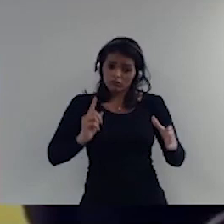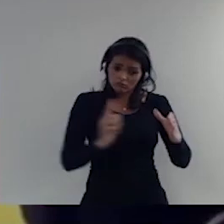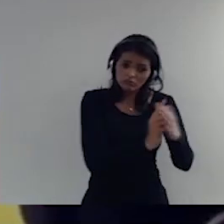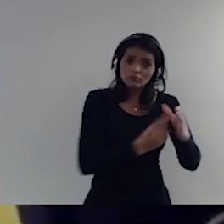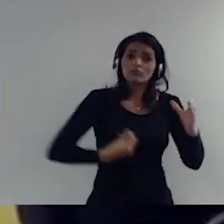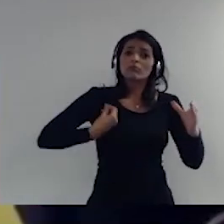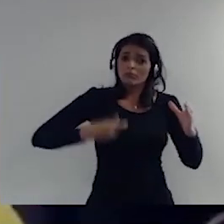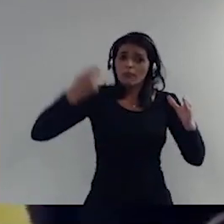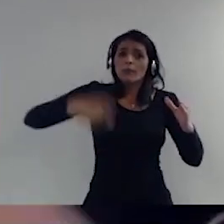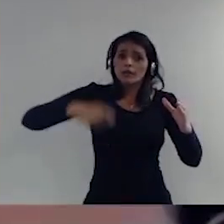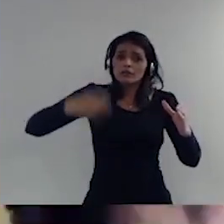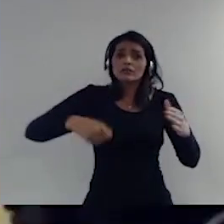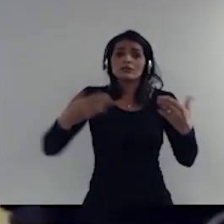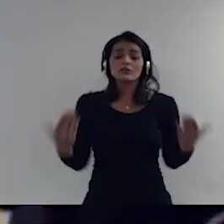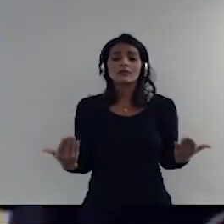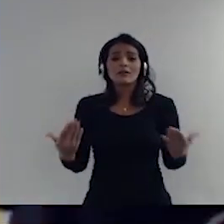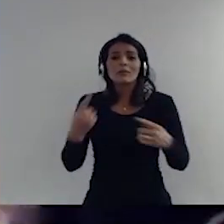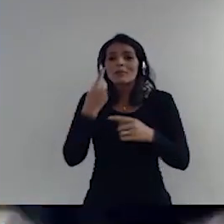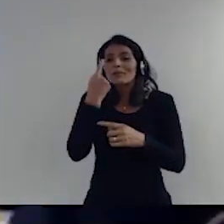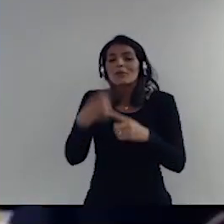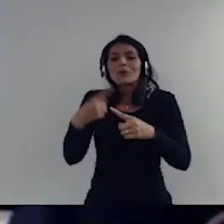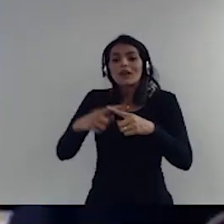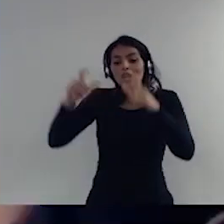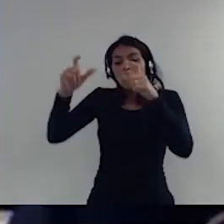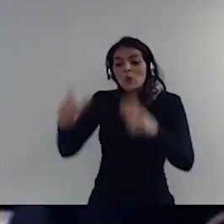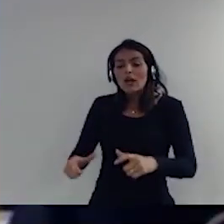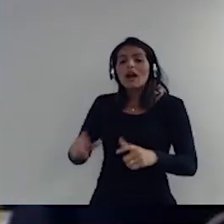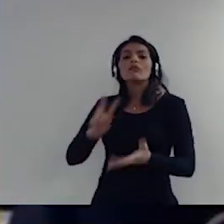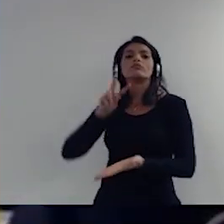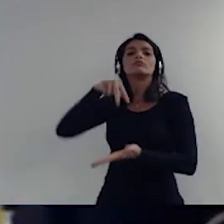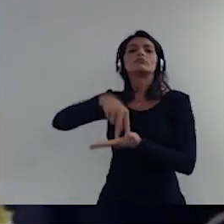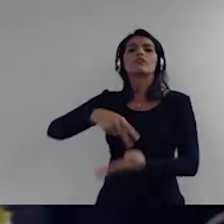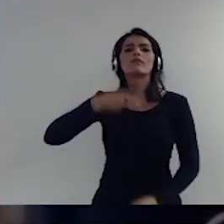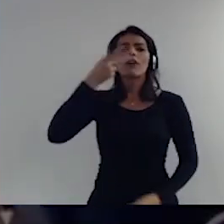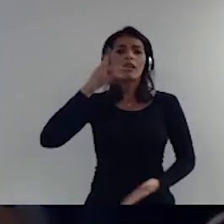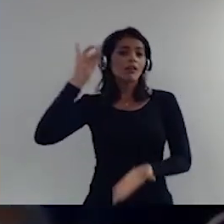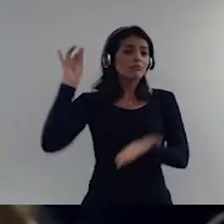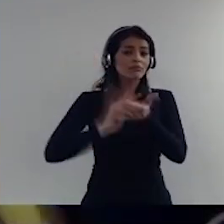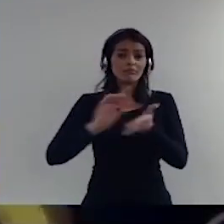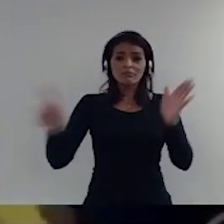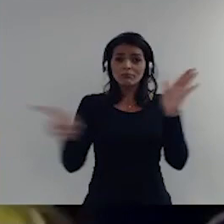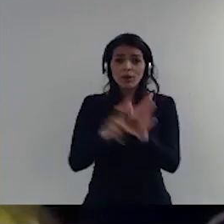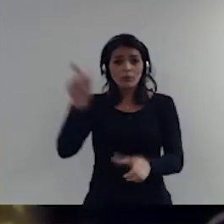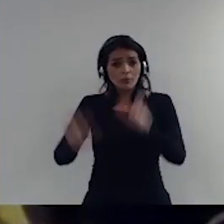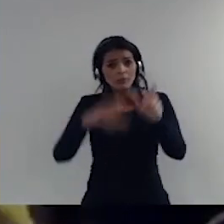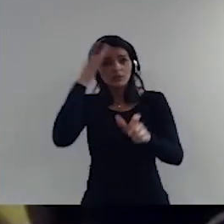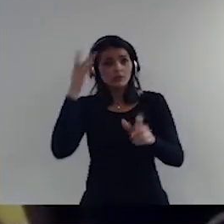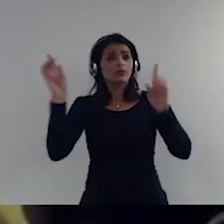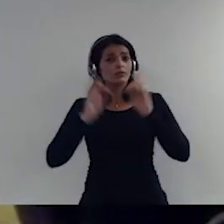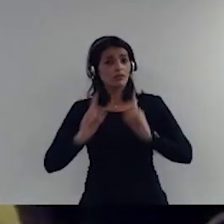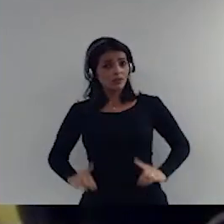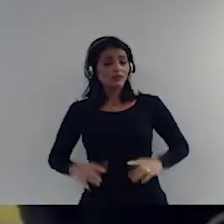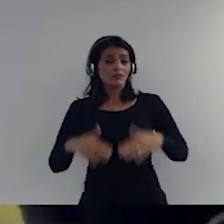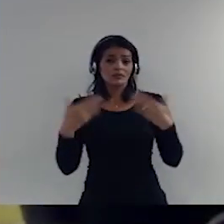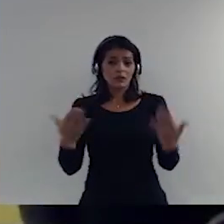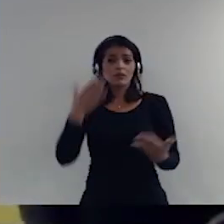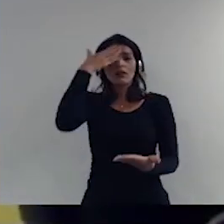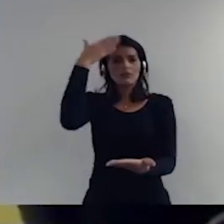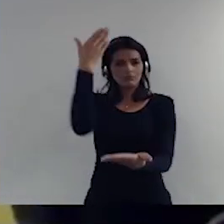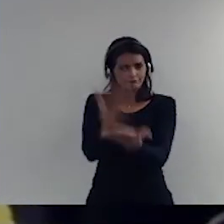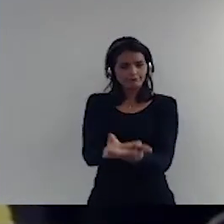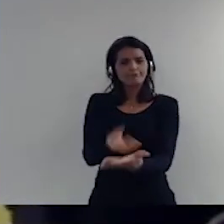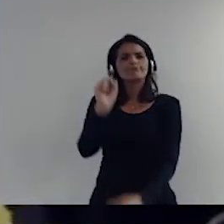né? O reduzidíssimo lugar de fala, mas um lugar de fala que é legítimo deles. E acredito sim, eu acho que